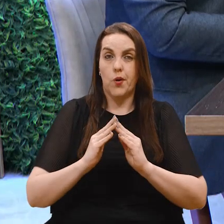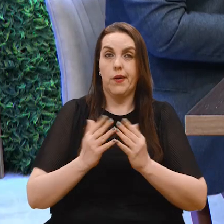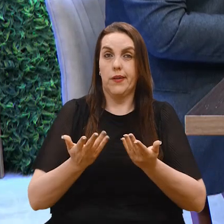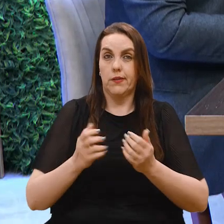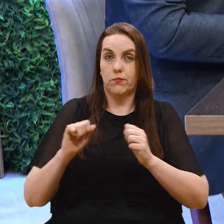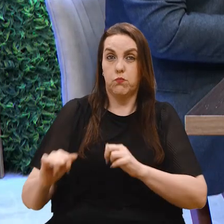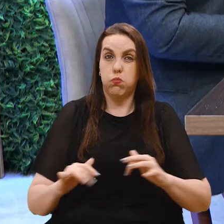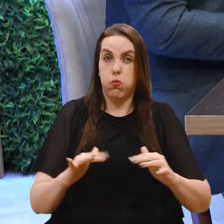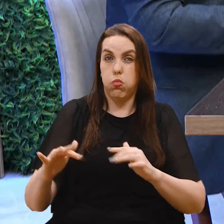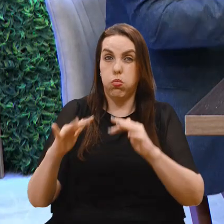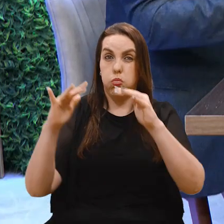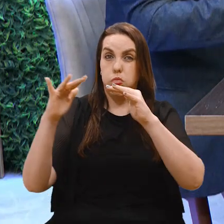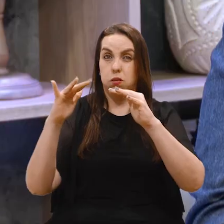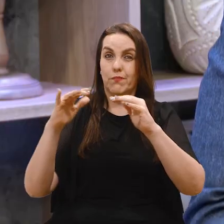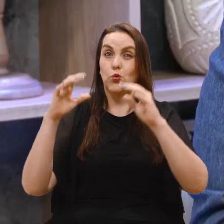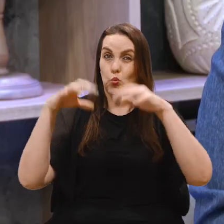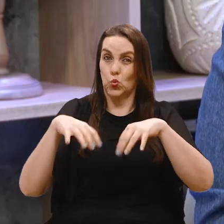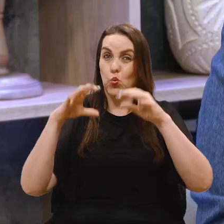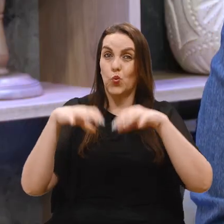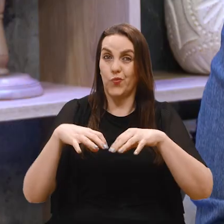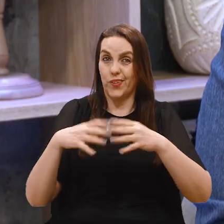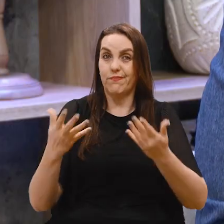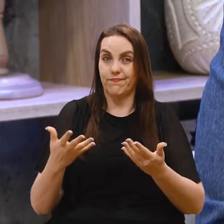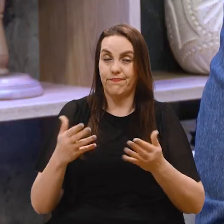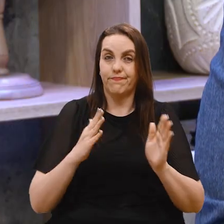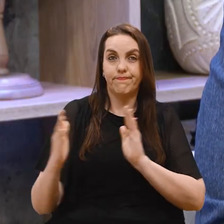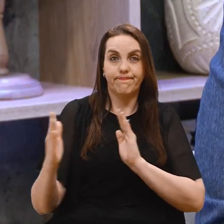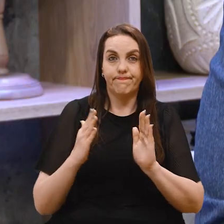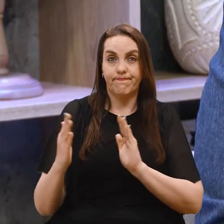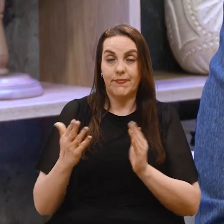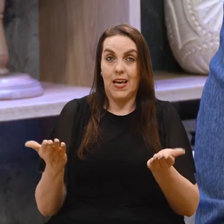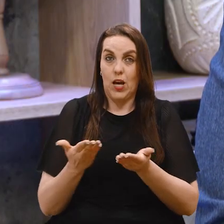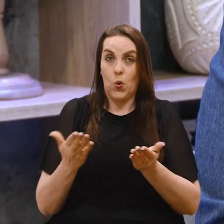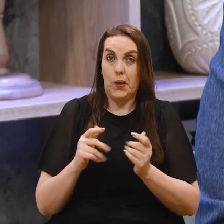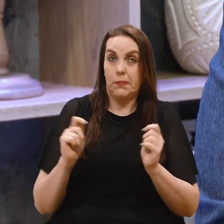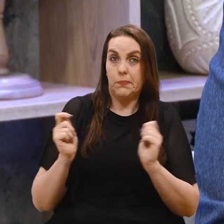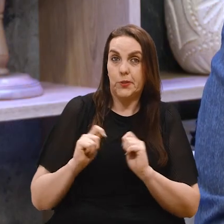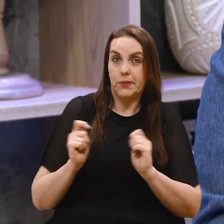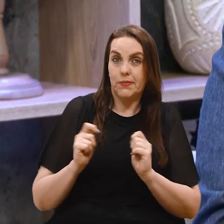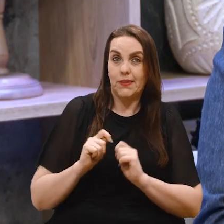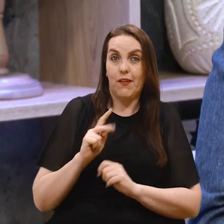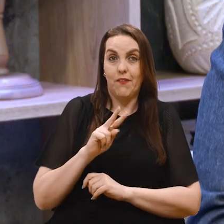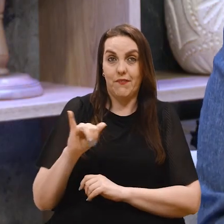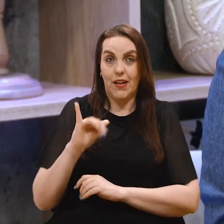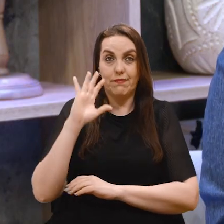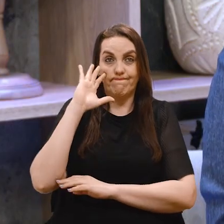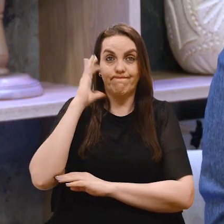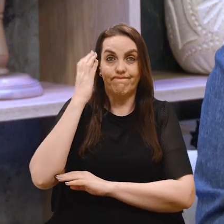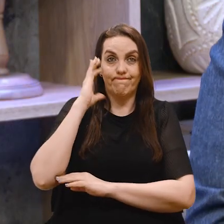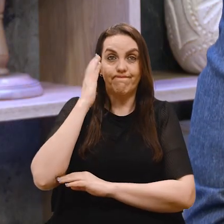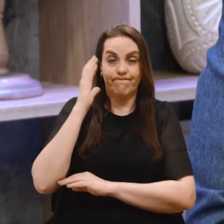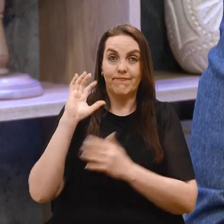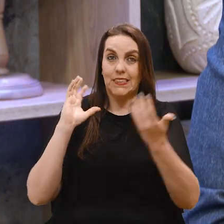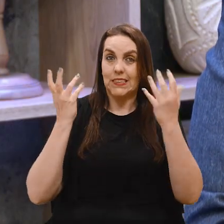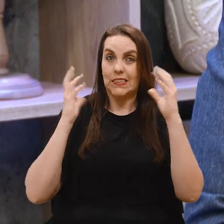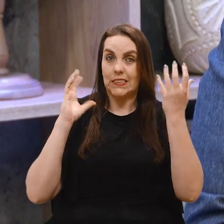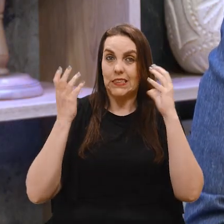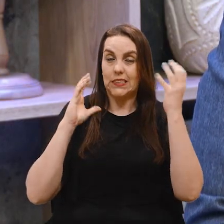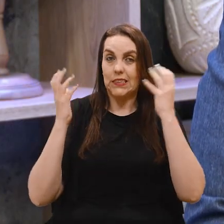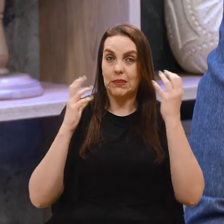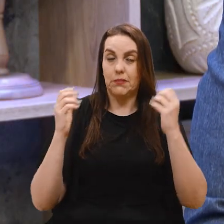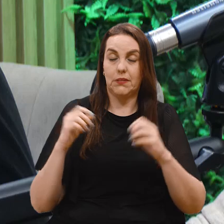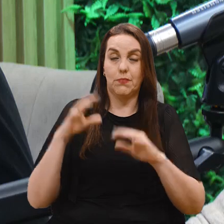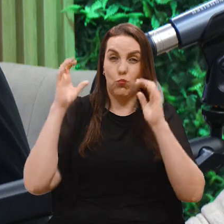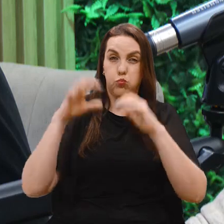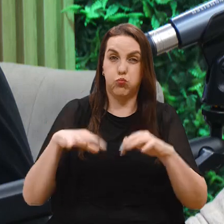em dias de chuva. Agora que a gente está num período aí de grande expectativa de que vai vir fenômenos climáticos bastante